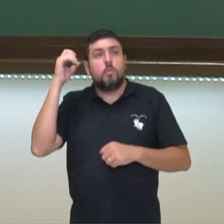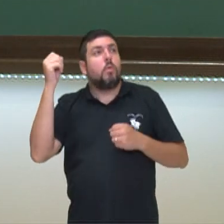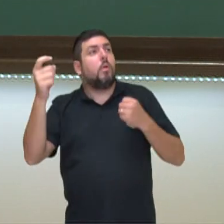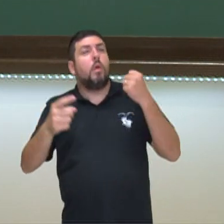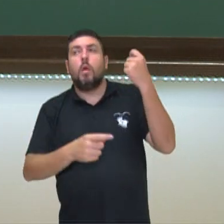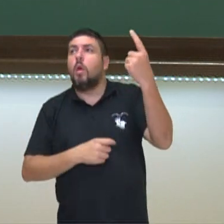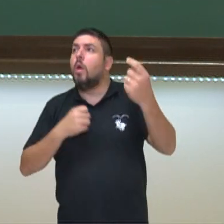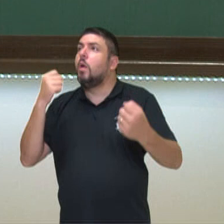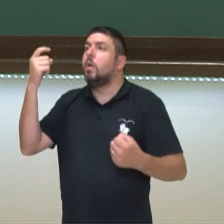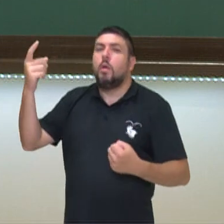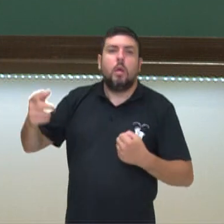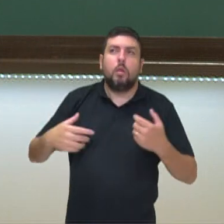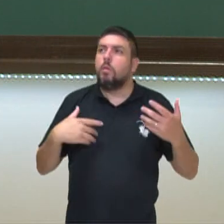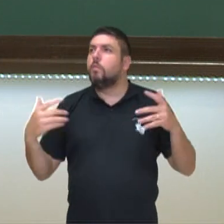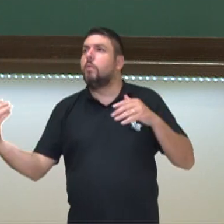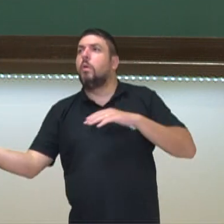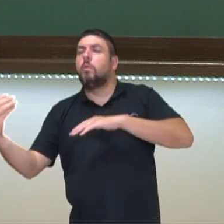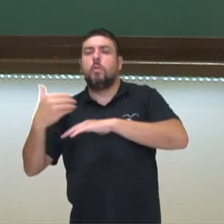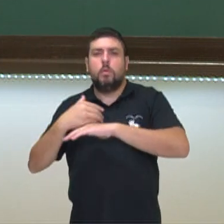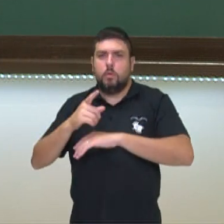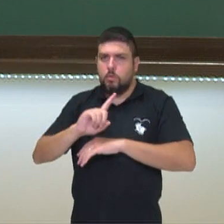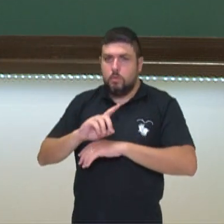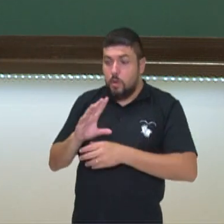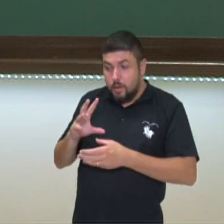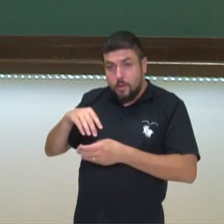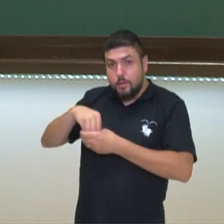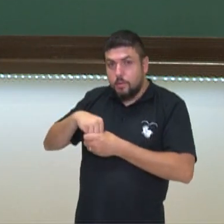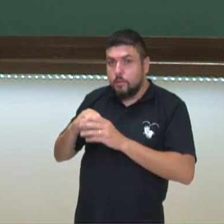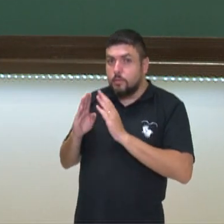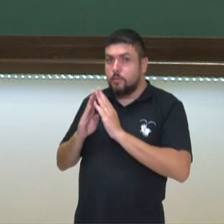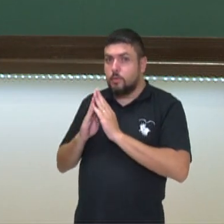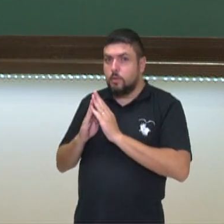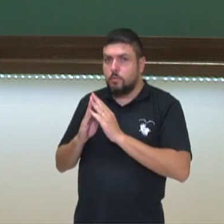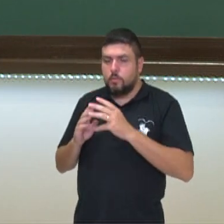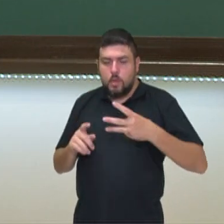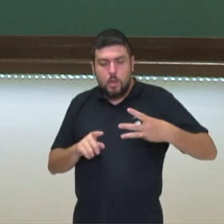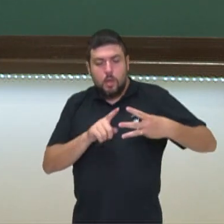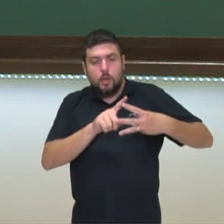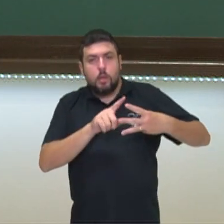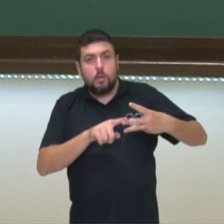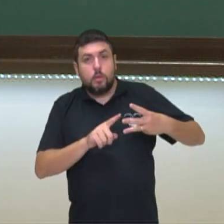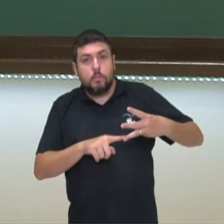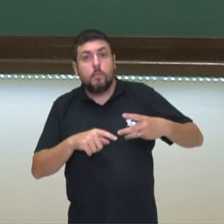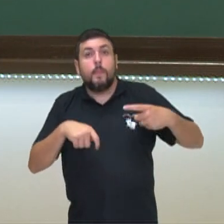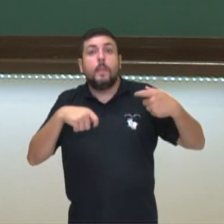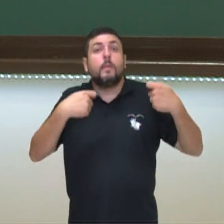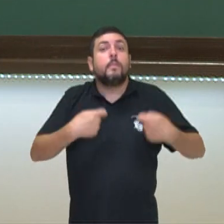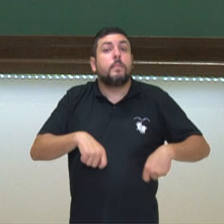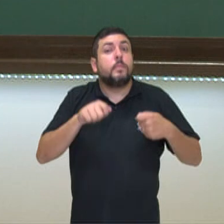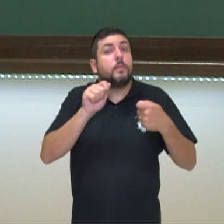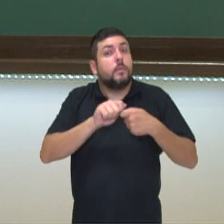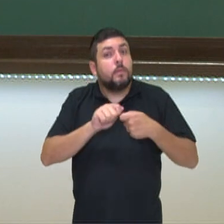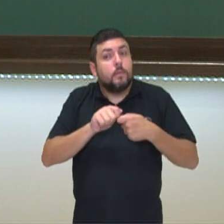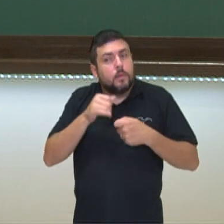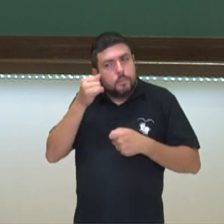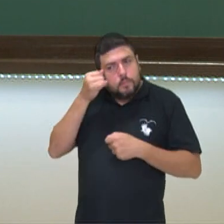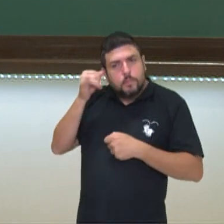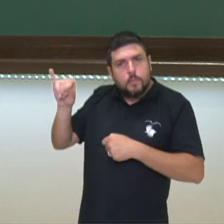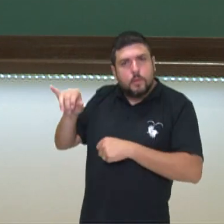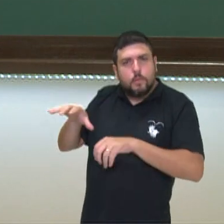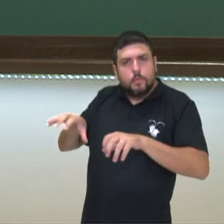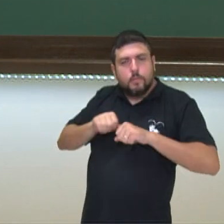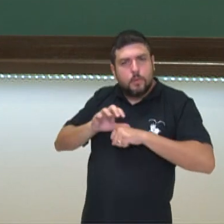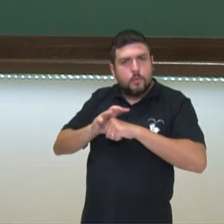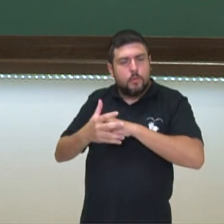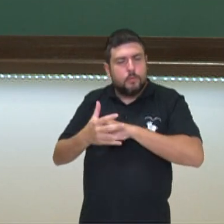aí fora do espaço doméstico. Então, são 3 medidas no espaço doméstico para a gente evitar o contágio.